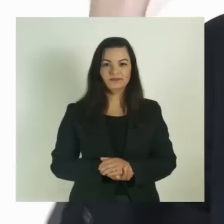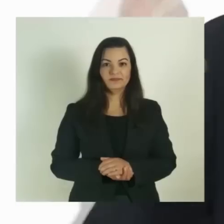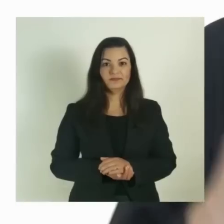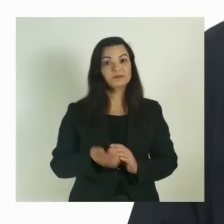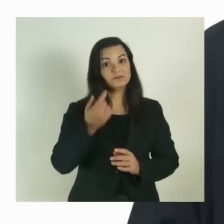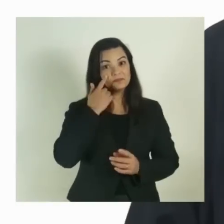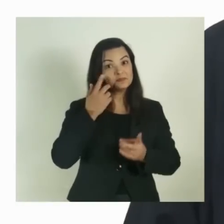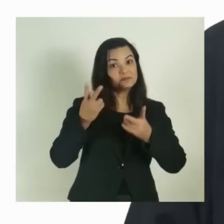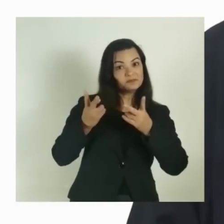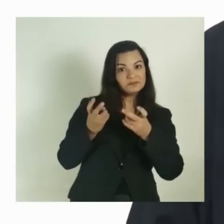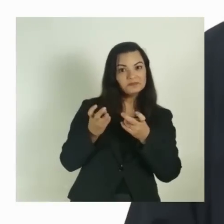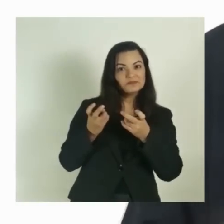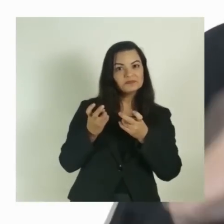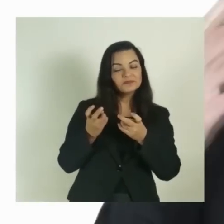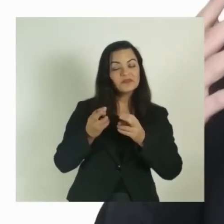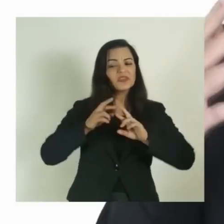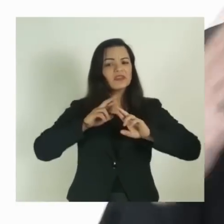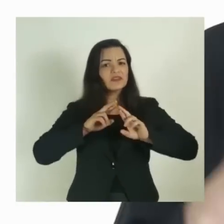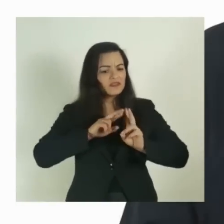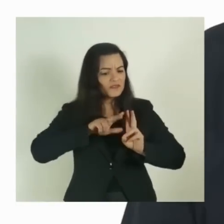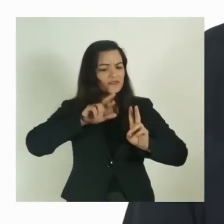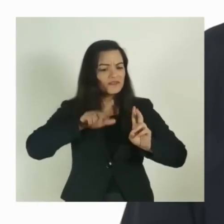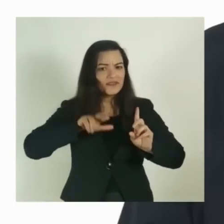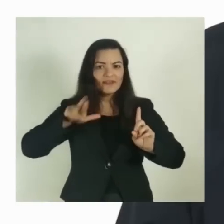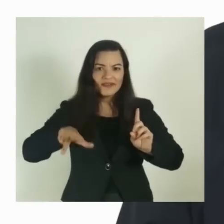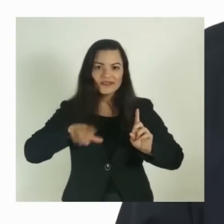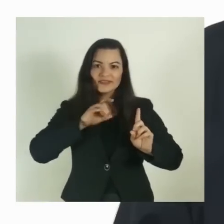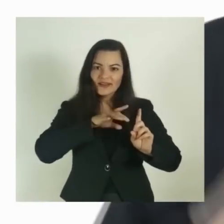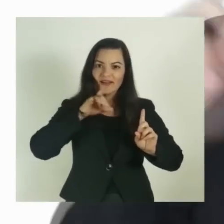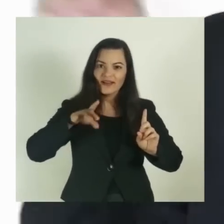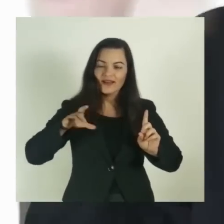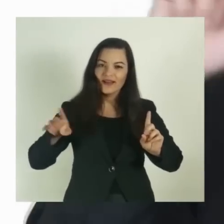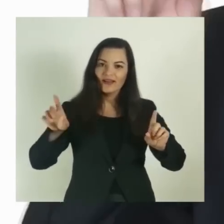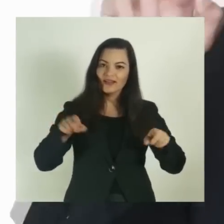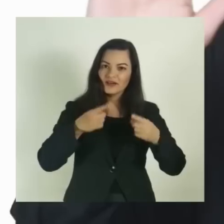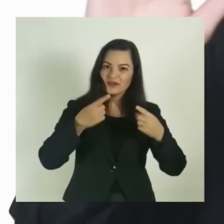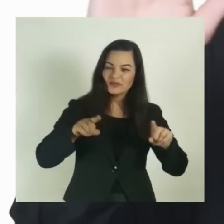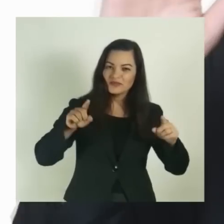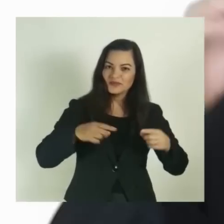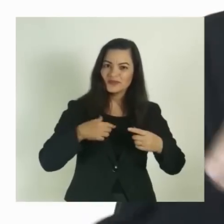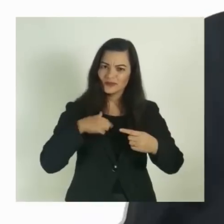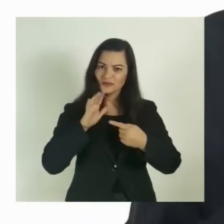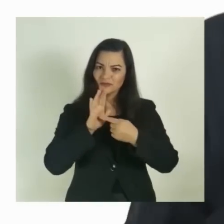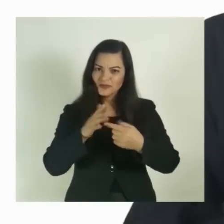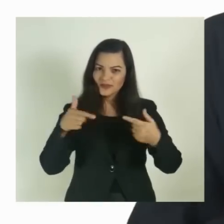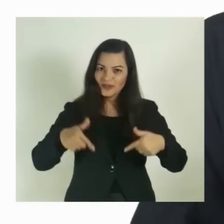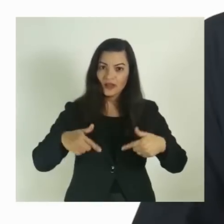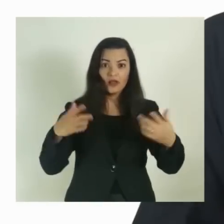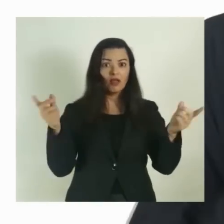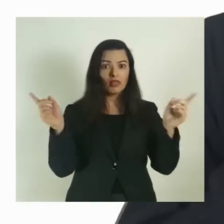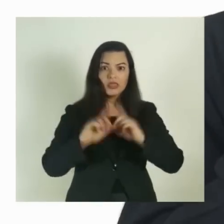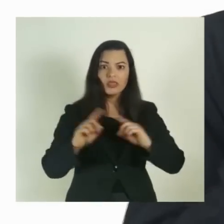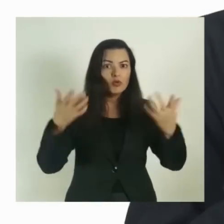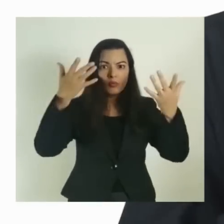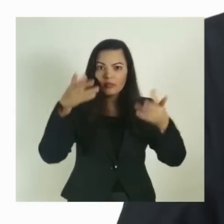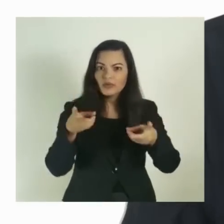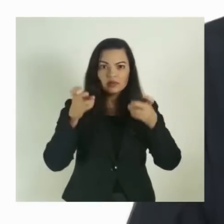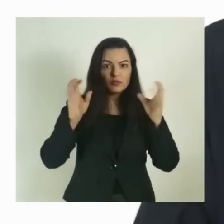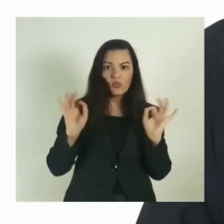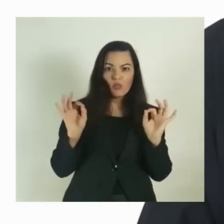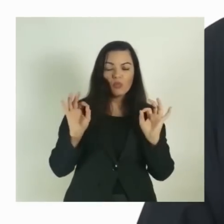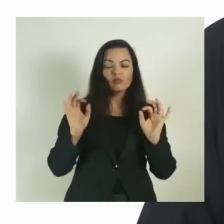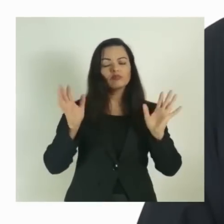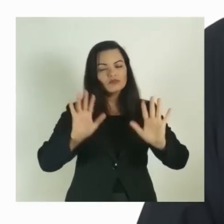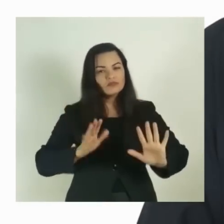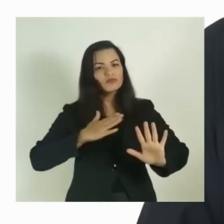Você percebeu as diferenças de cada versão que a gente mostrou aqui? Não? Calma! A gente vai explicar em linhas gerais